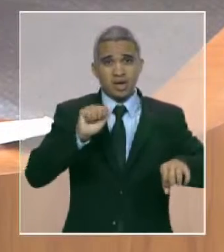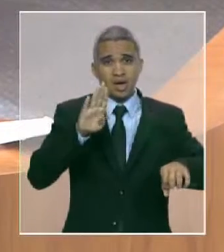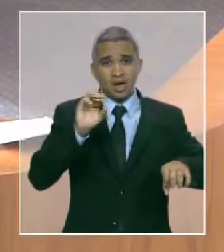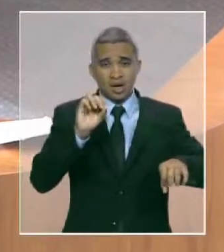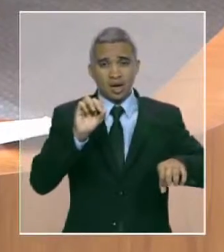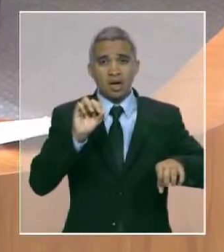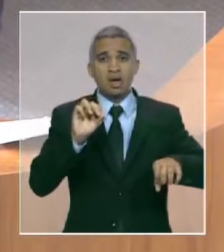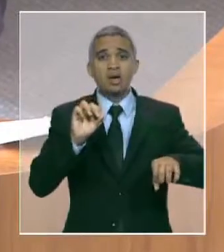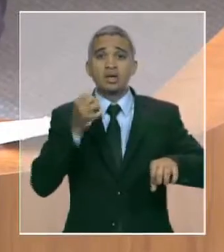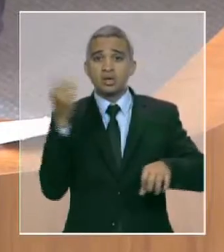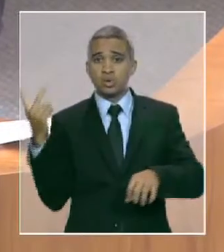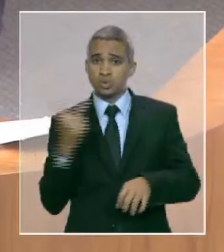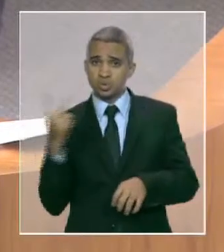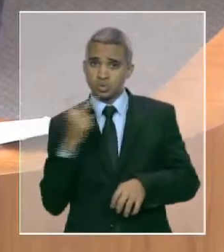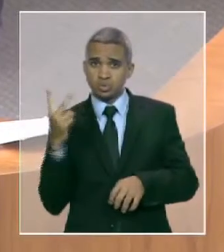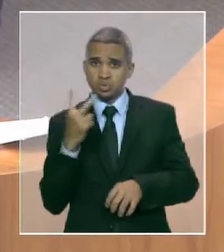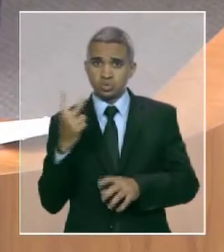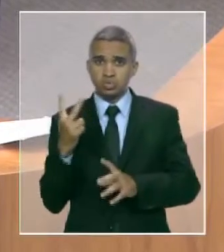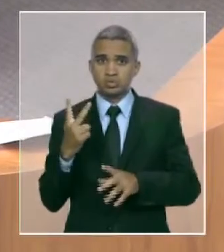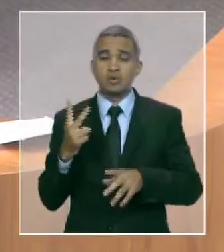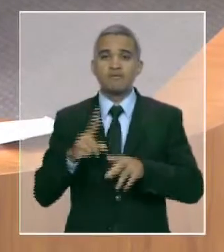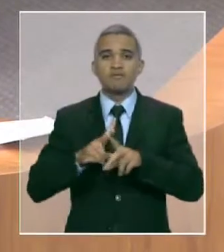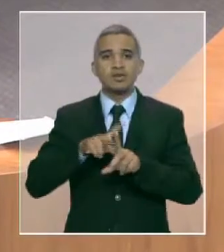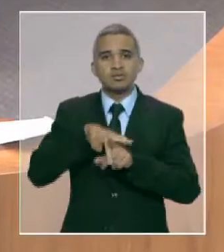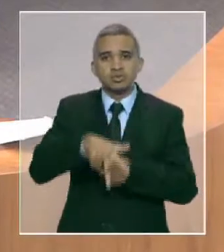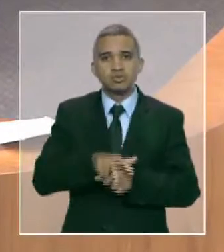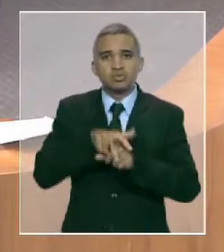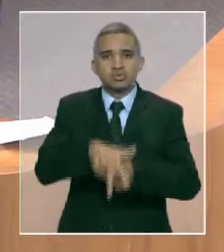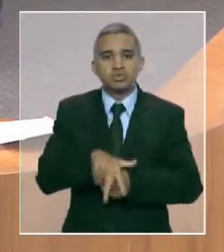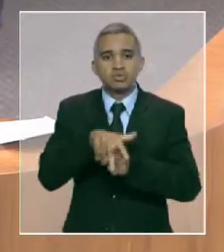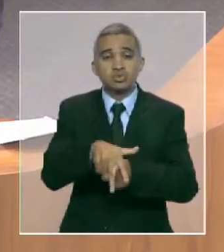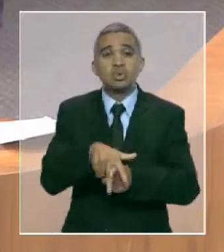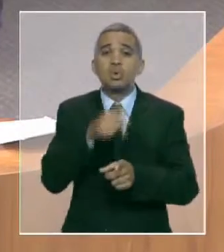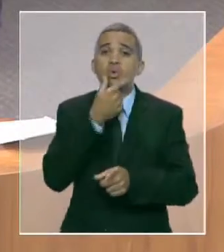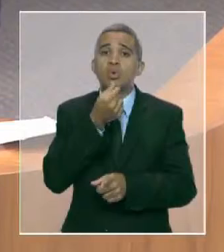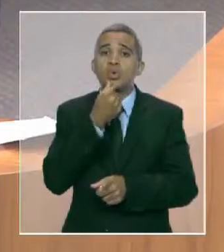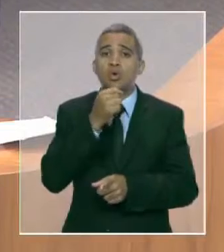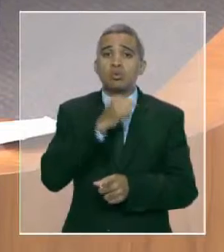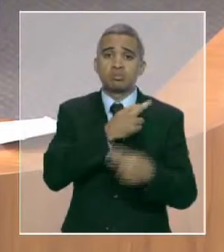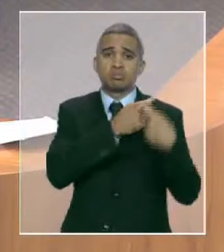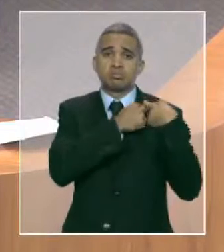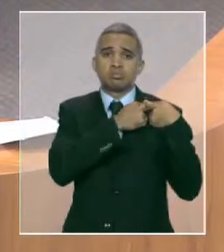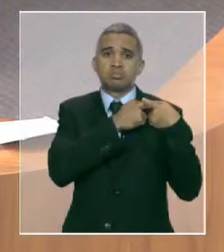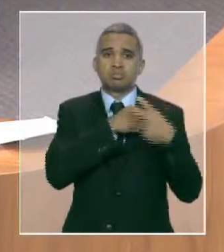imediatamente à inspeção. O vaqueiro puxador deve apresentar a inspeção